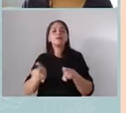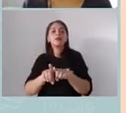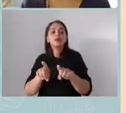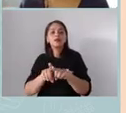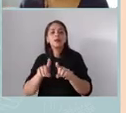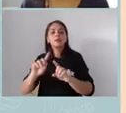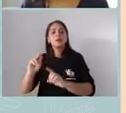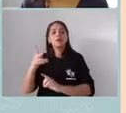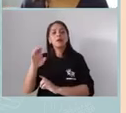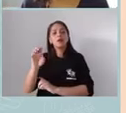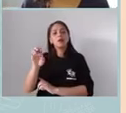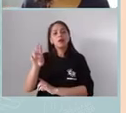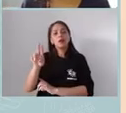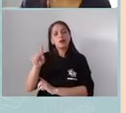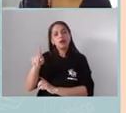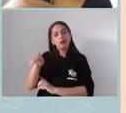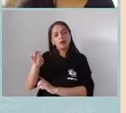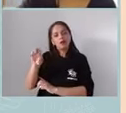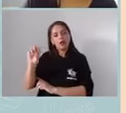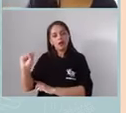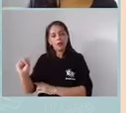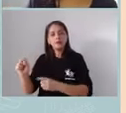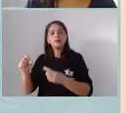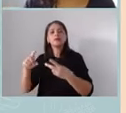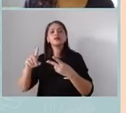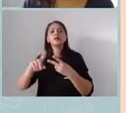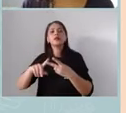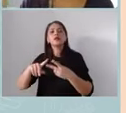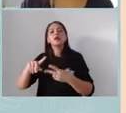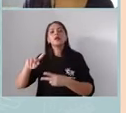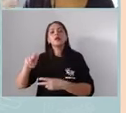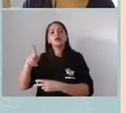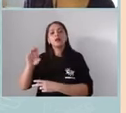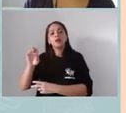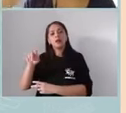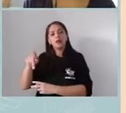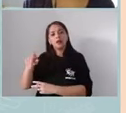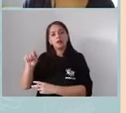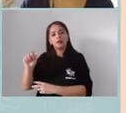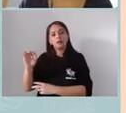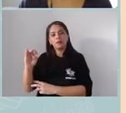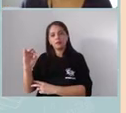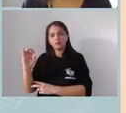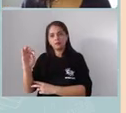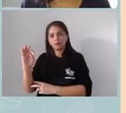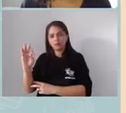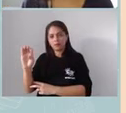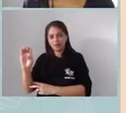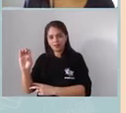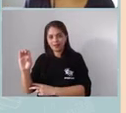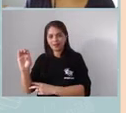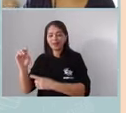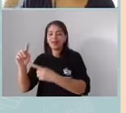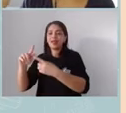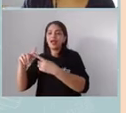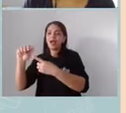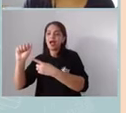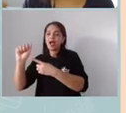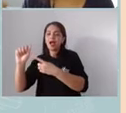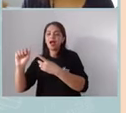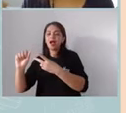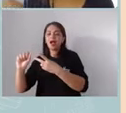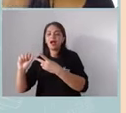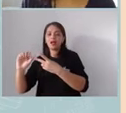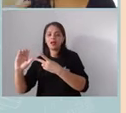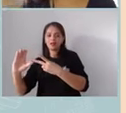herpes, hepatite B e hepatite C. E as nossas arboviroses, né? Dengue, zika, chikungunya, febre amarela, né? E aí